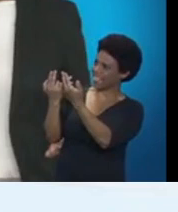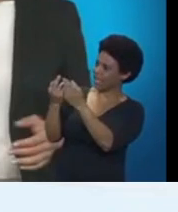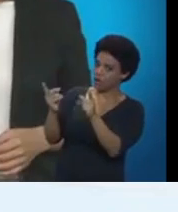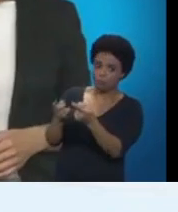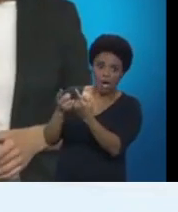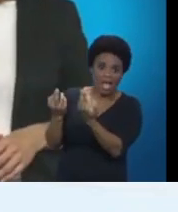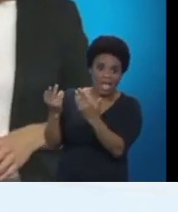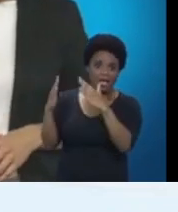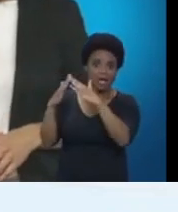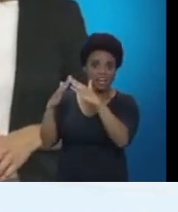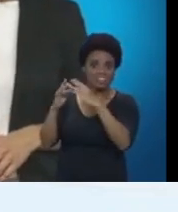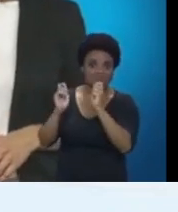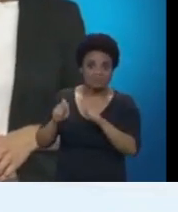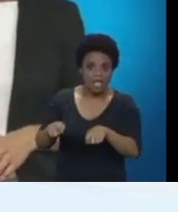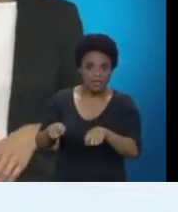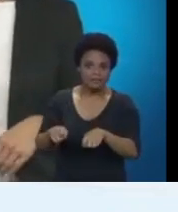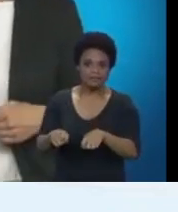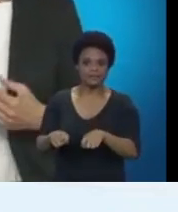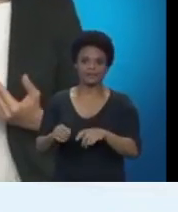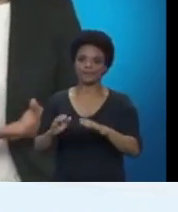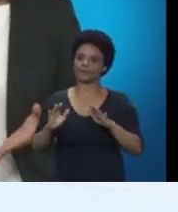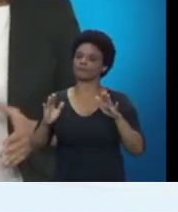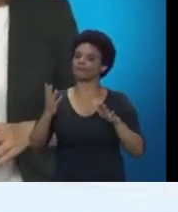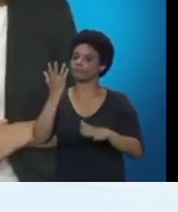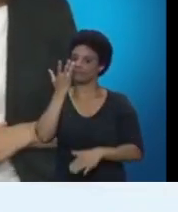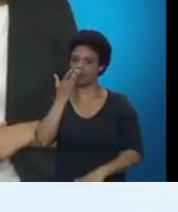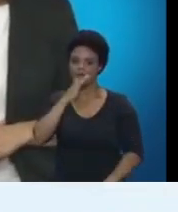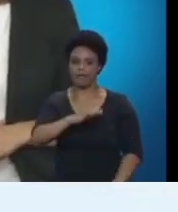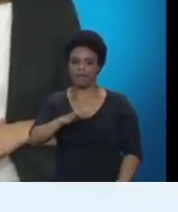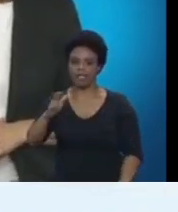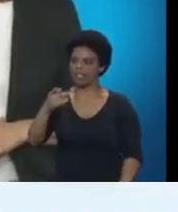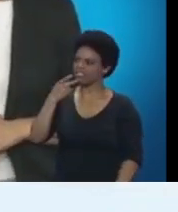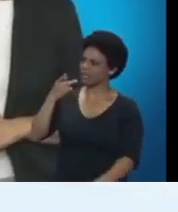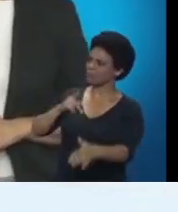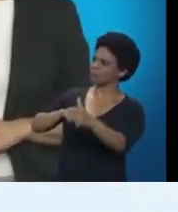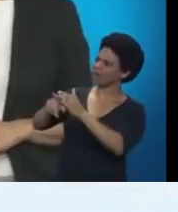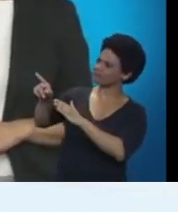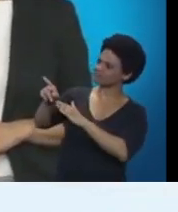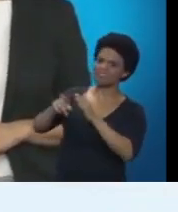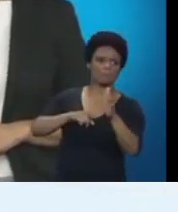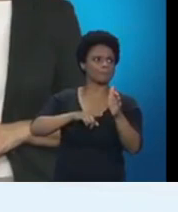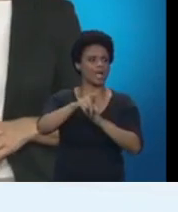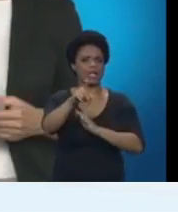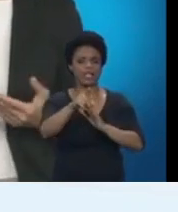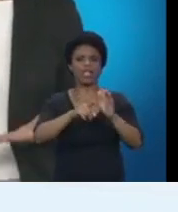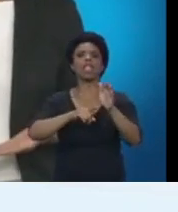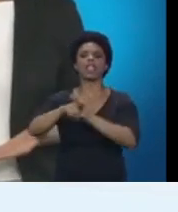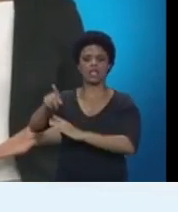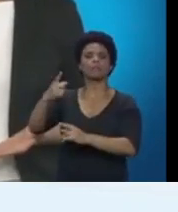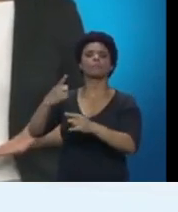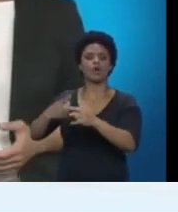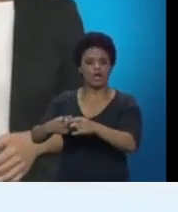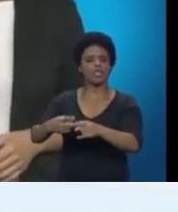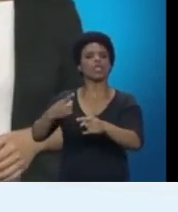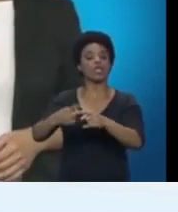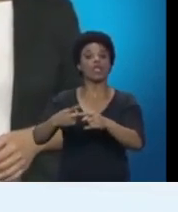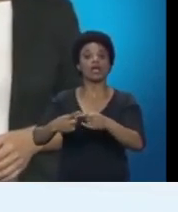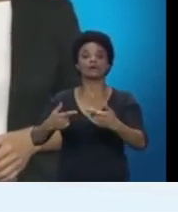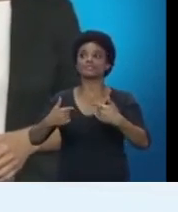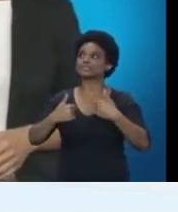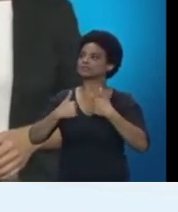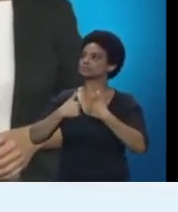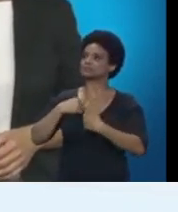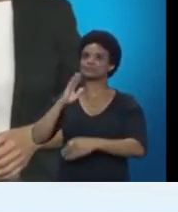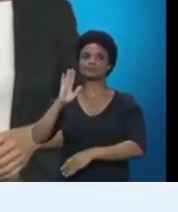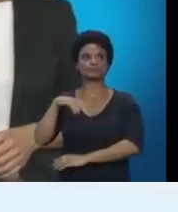Mas você sabe como é criança, né? Ele me cobriu de porquês. Depois da nossa conversa, eu mesma me peguei relembrando